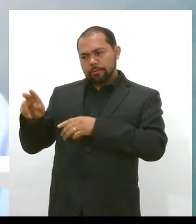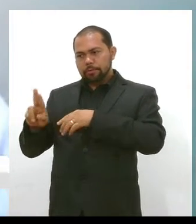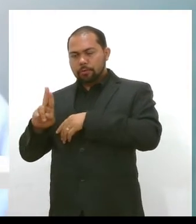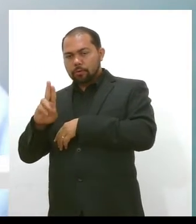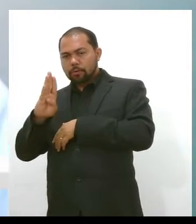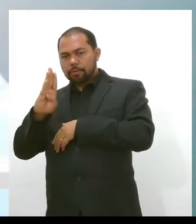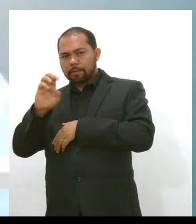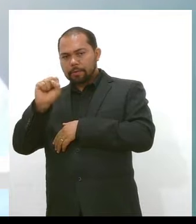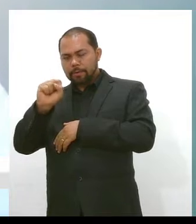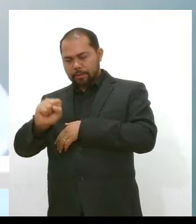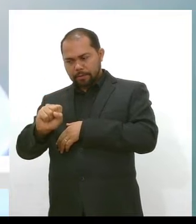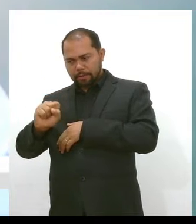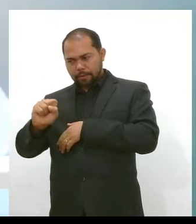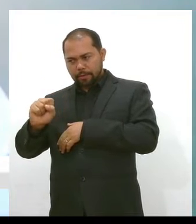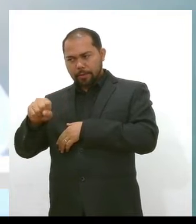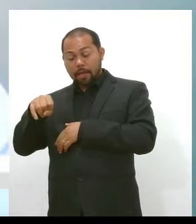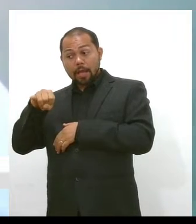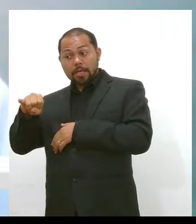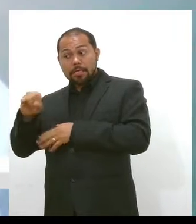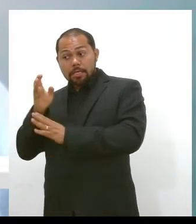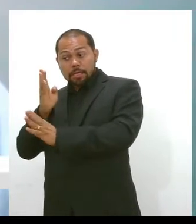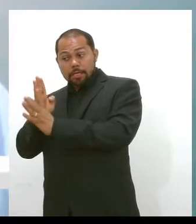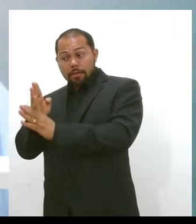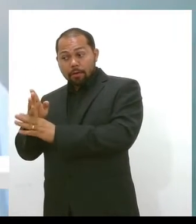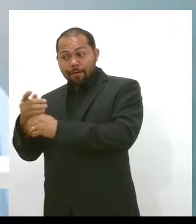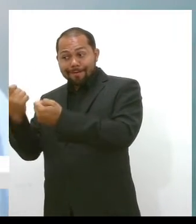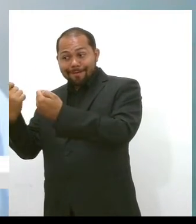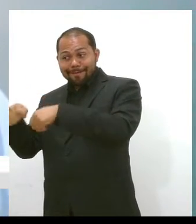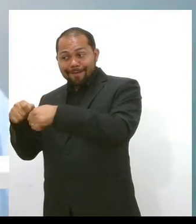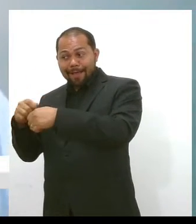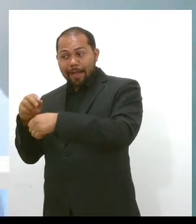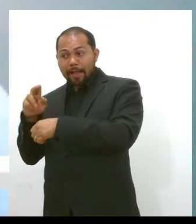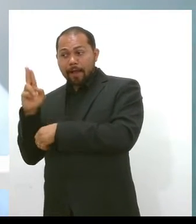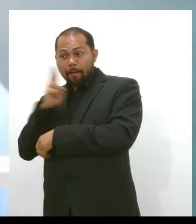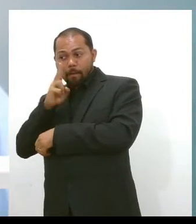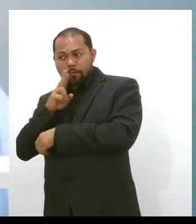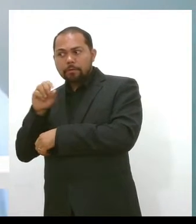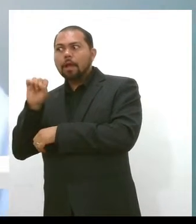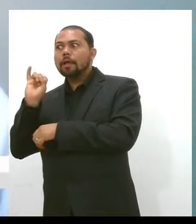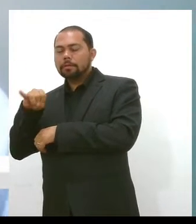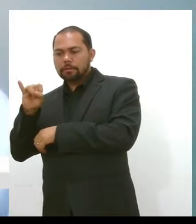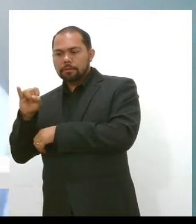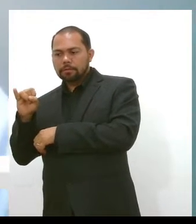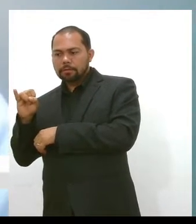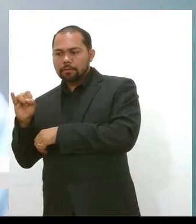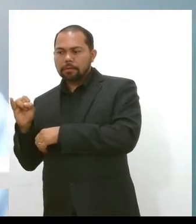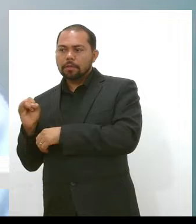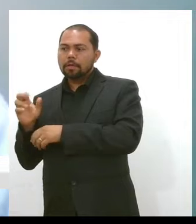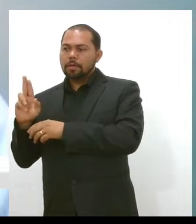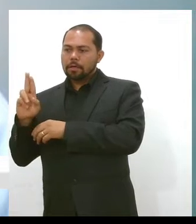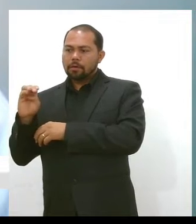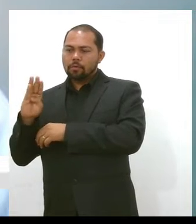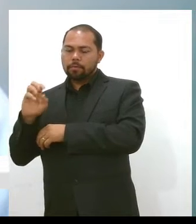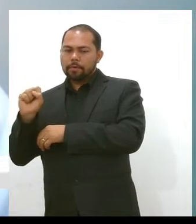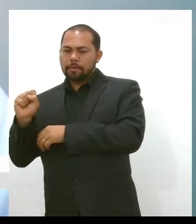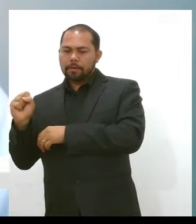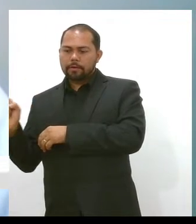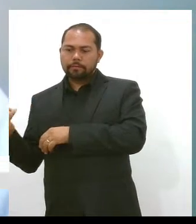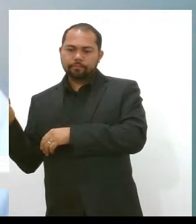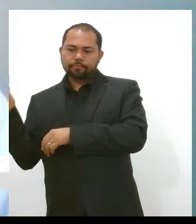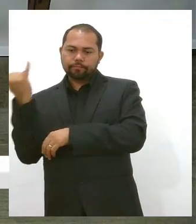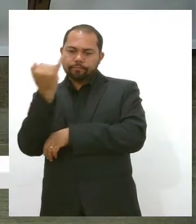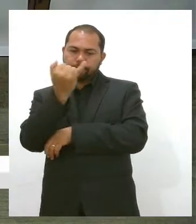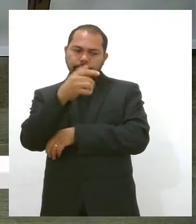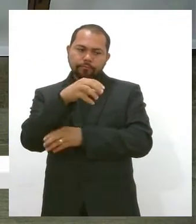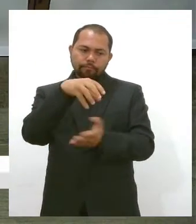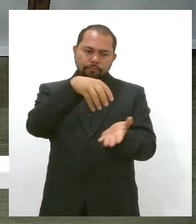aí sim, a atenção básica entra em contato com o CAISME e aí ela tem prioridade. Pronto, acho